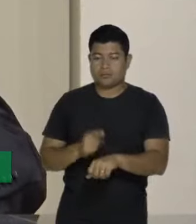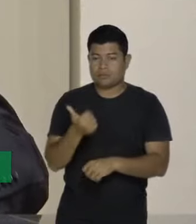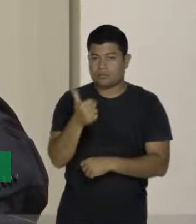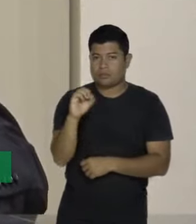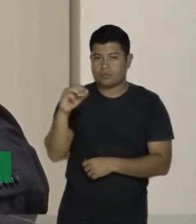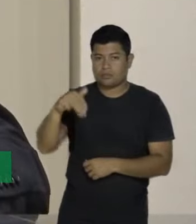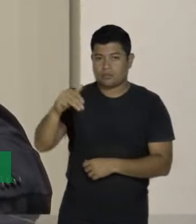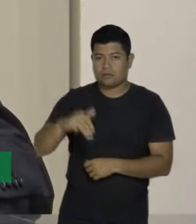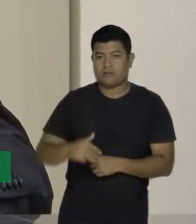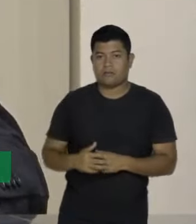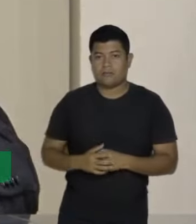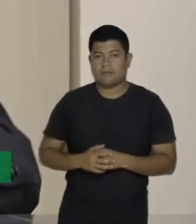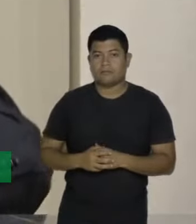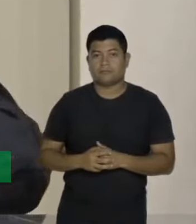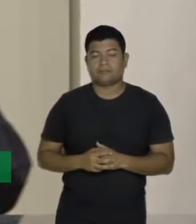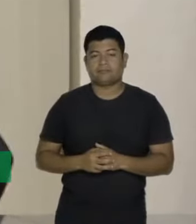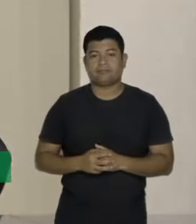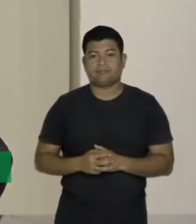regimental.